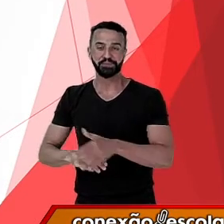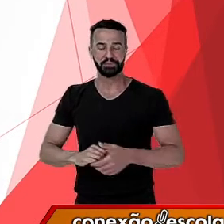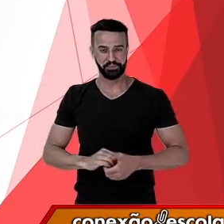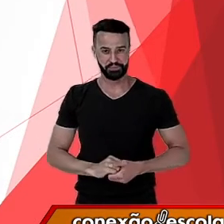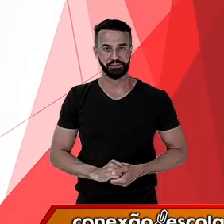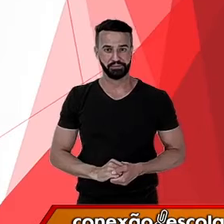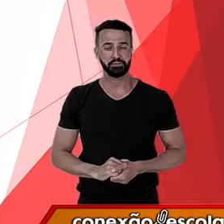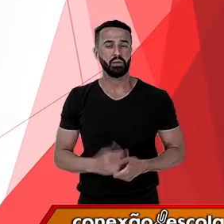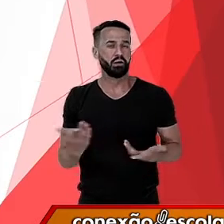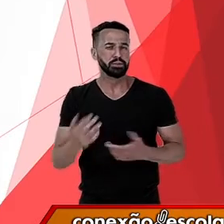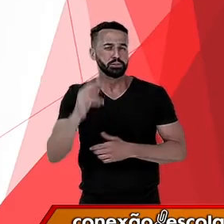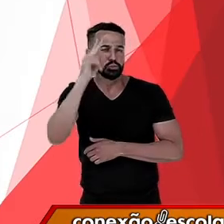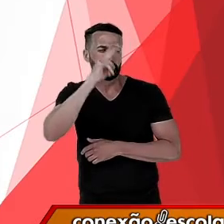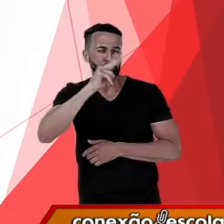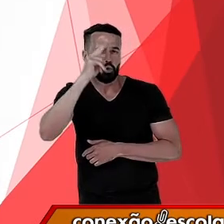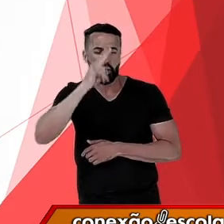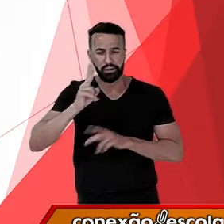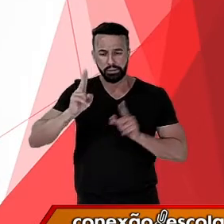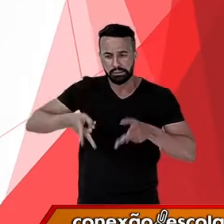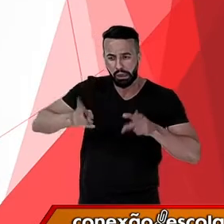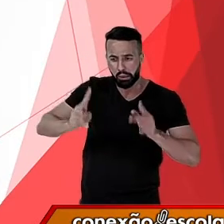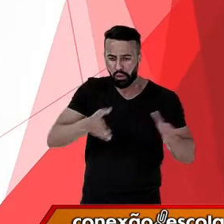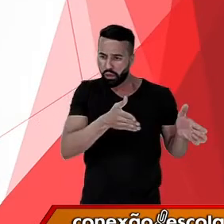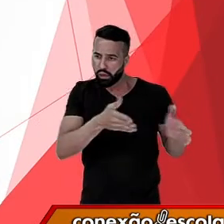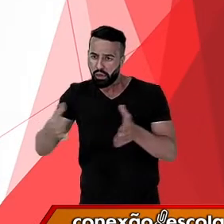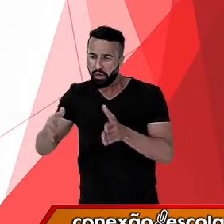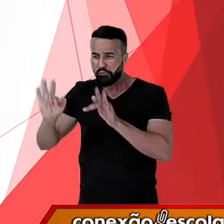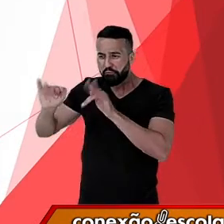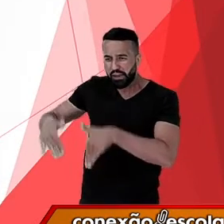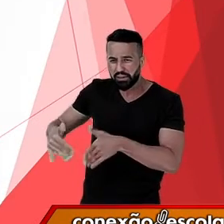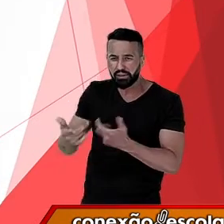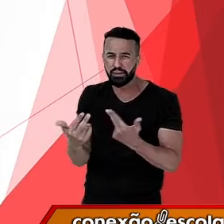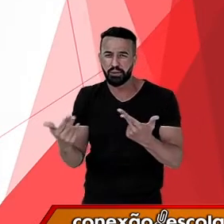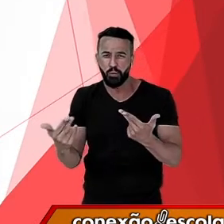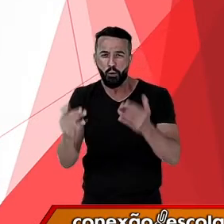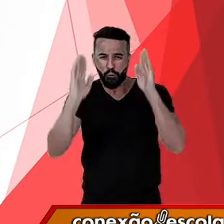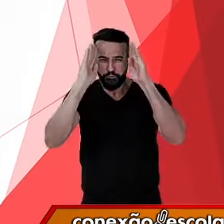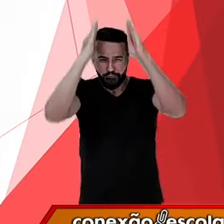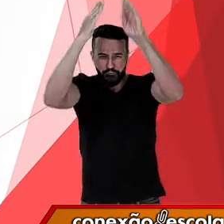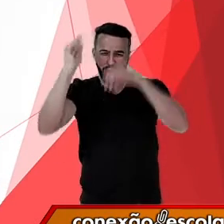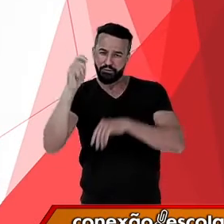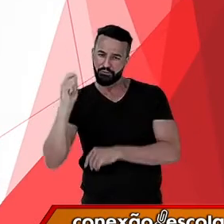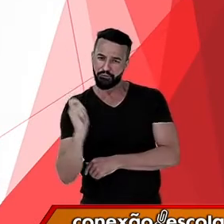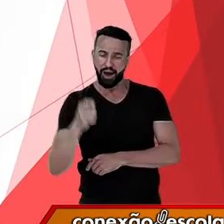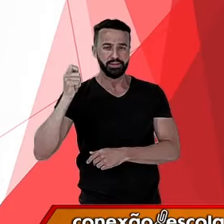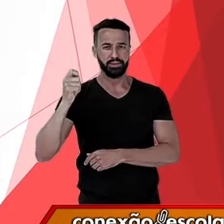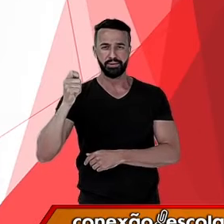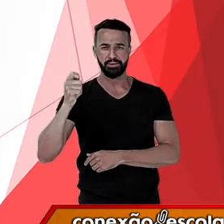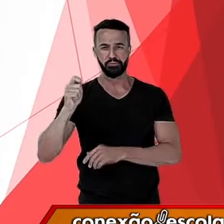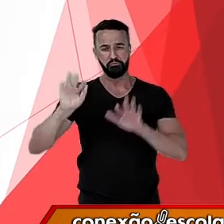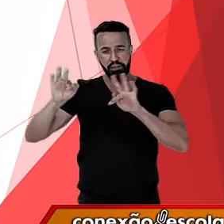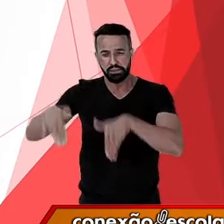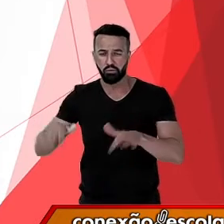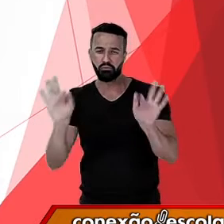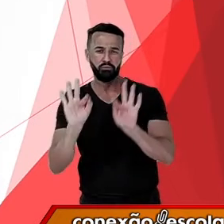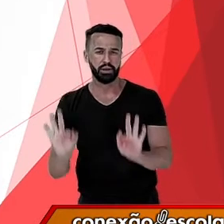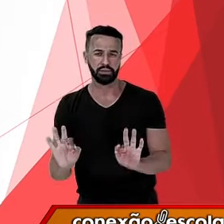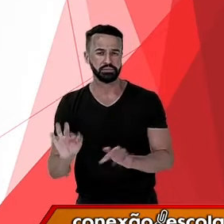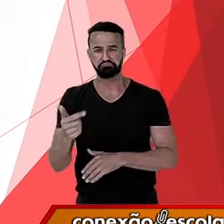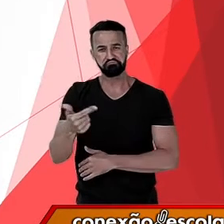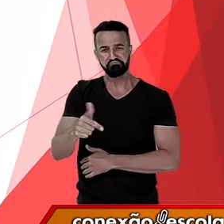histórias têm um final fechadinho, como lá nos contos de fadas, em que há sempre o final feliz. Há histórias em que o